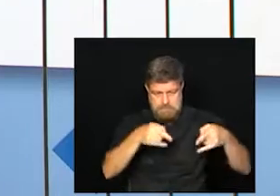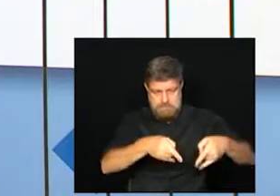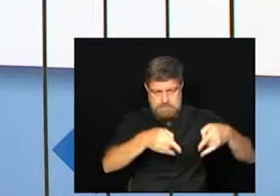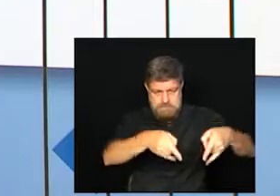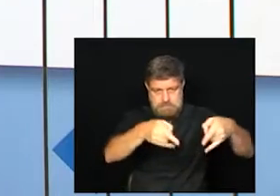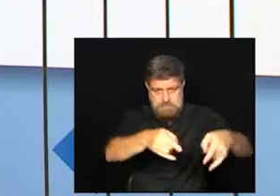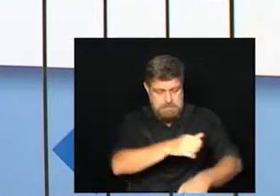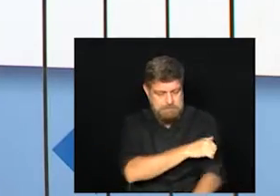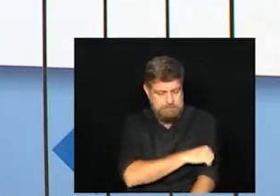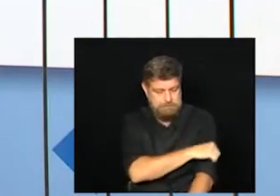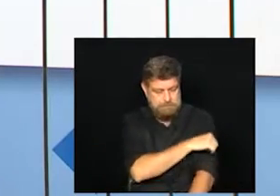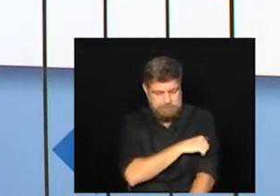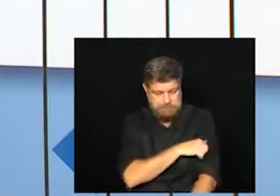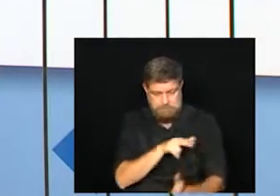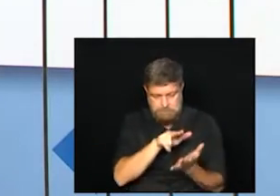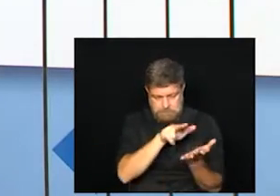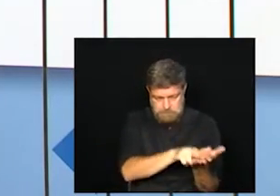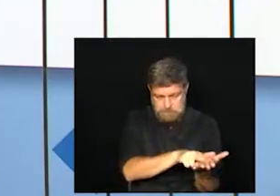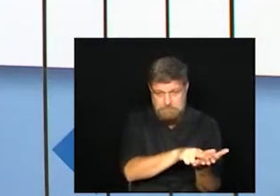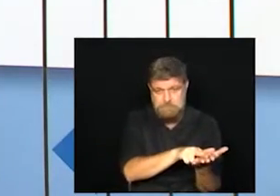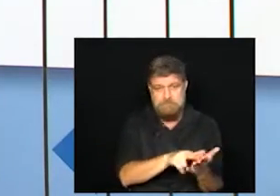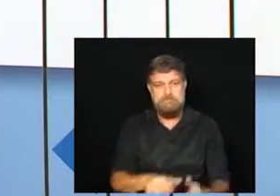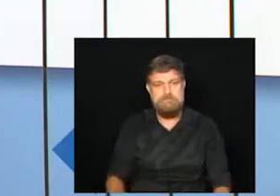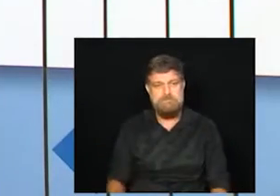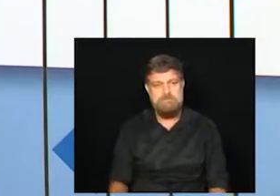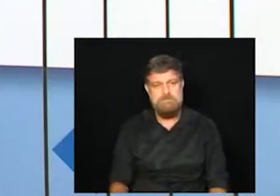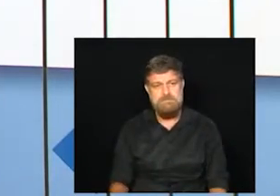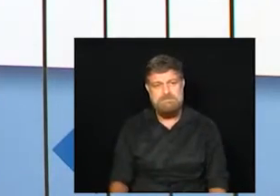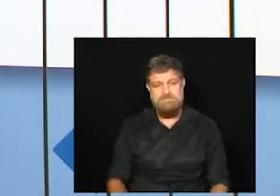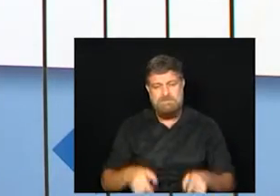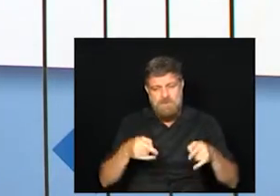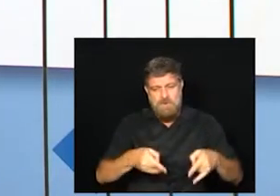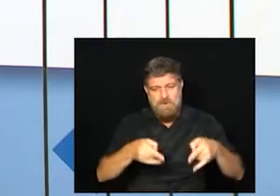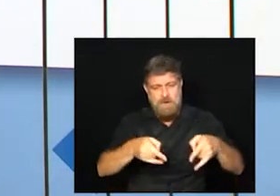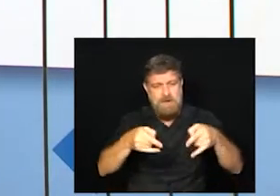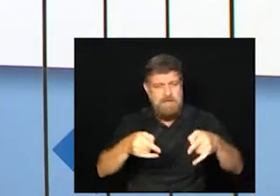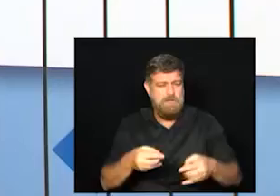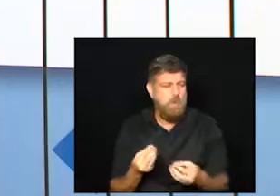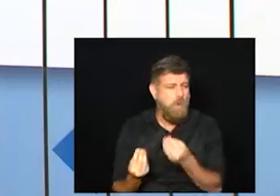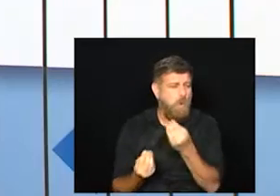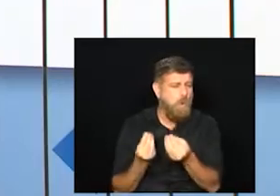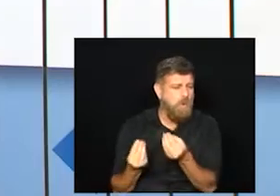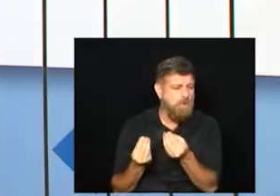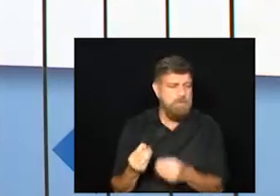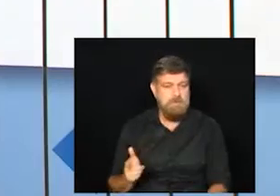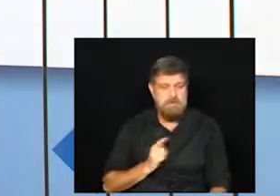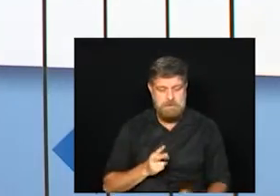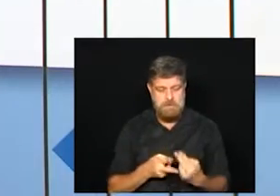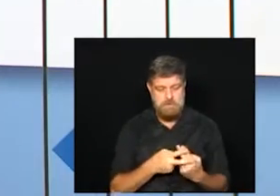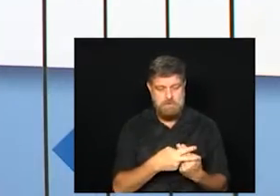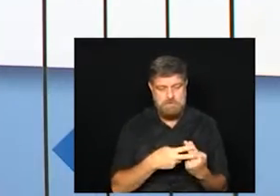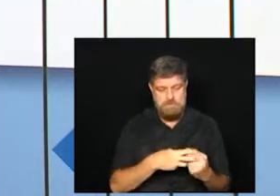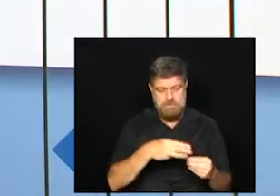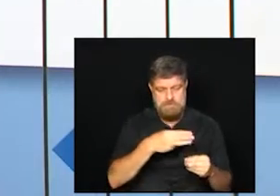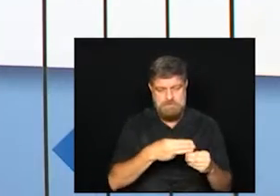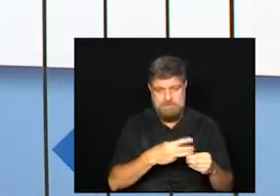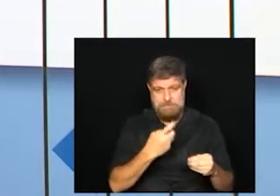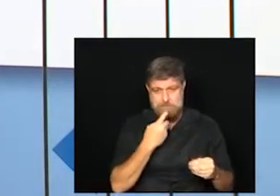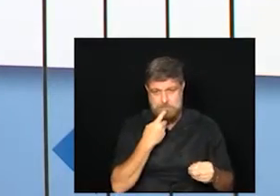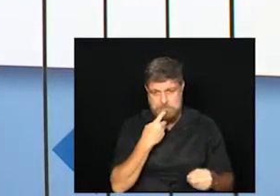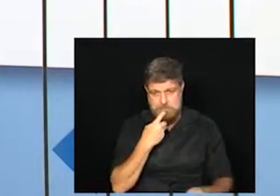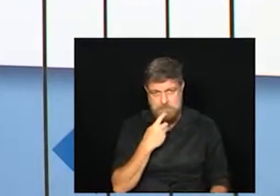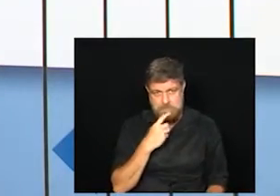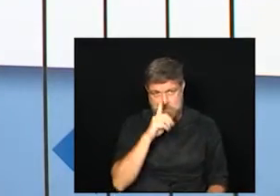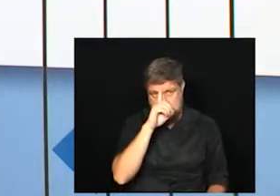em leitos de enfermaria Covid. Os leitos são distribuídos assim: no SUS municipal, que é a rede